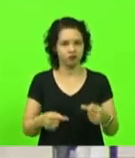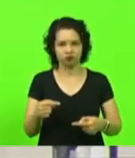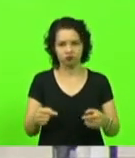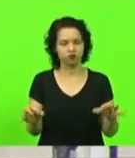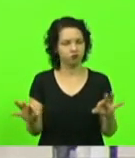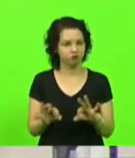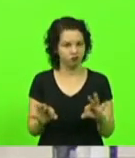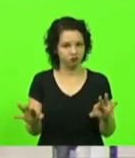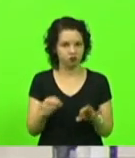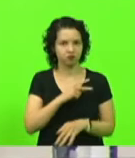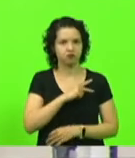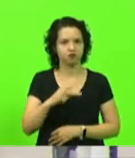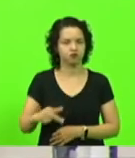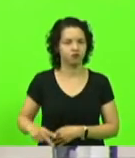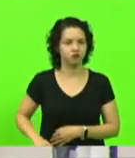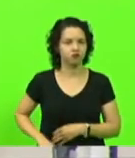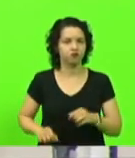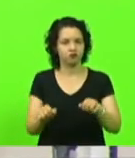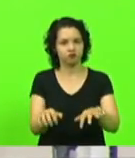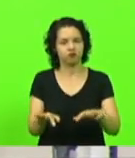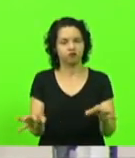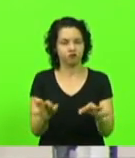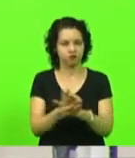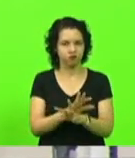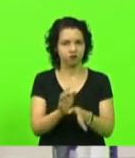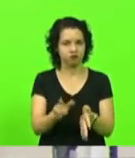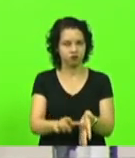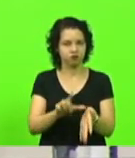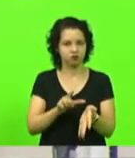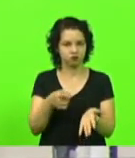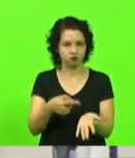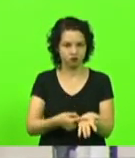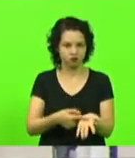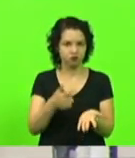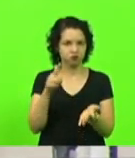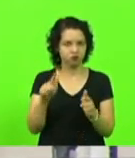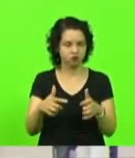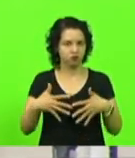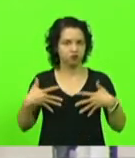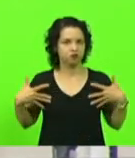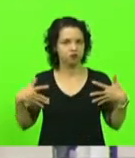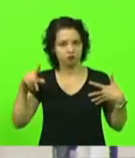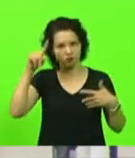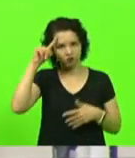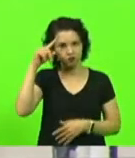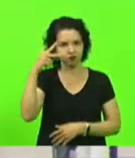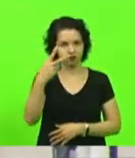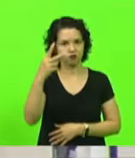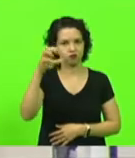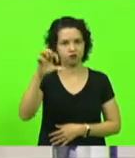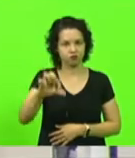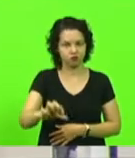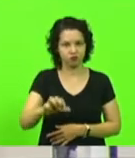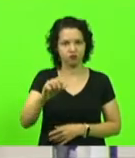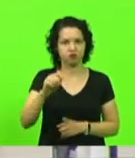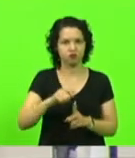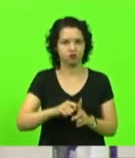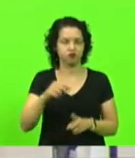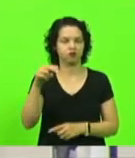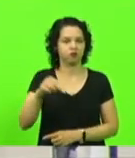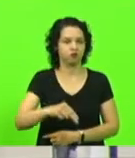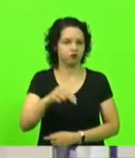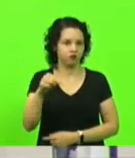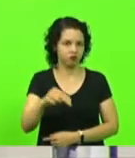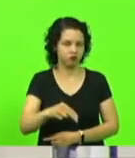presidente, antes de encerrar a sessão, convocou outra solene para o dia 29 de novembro,